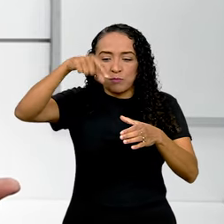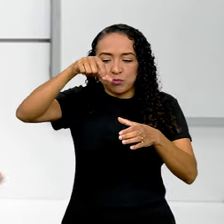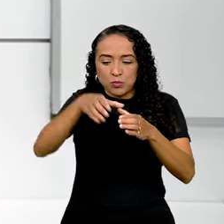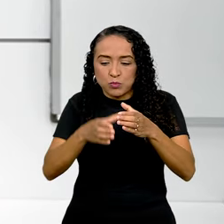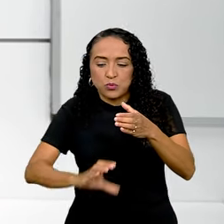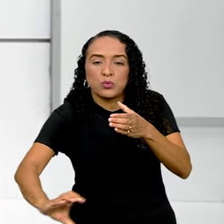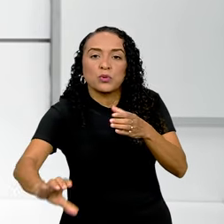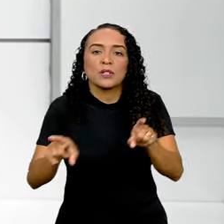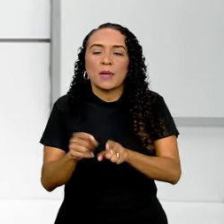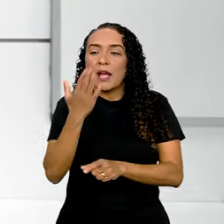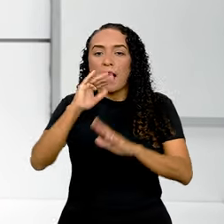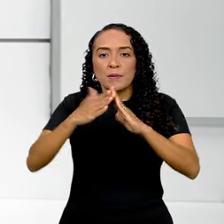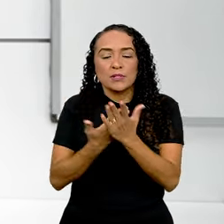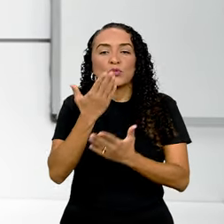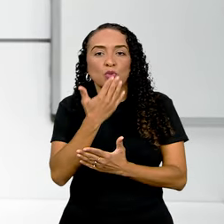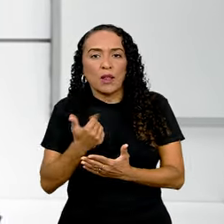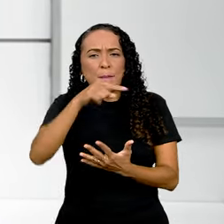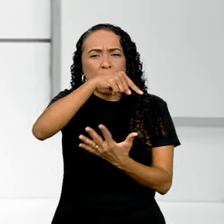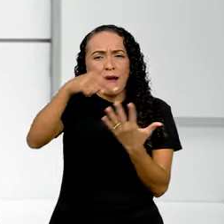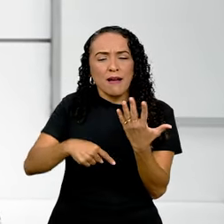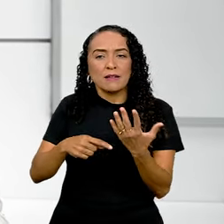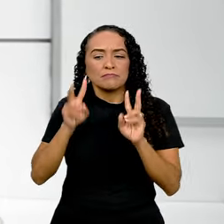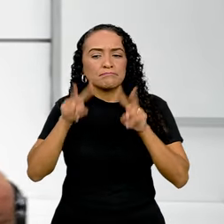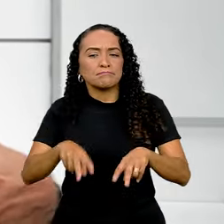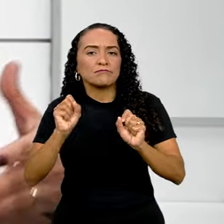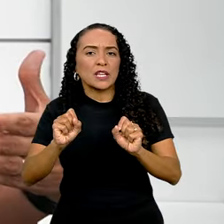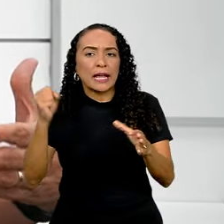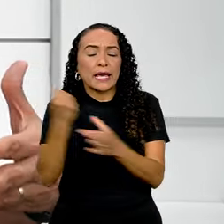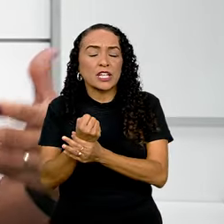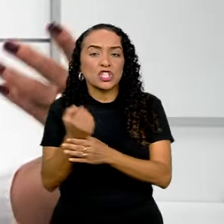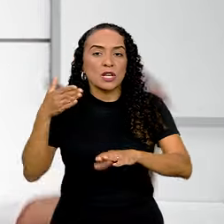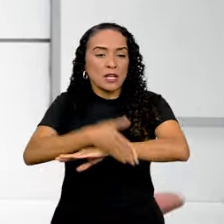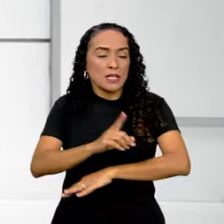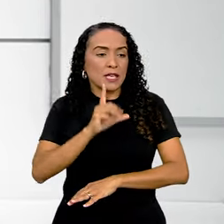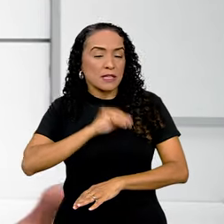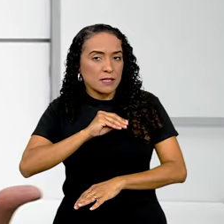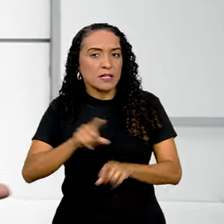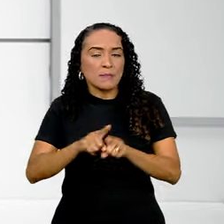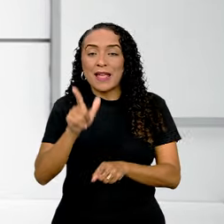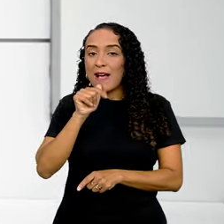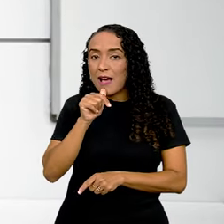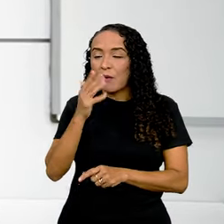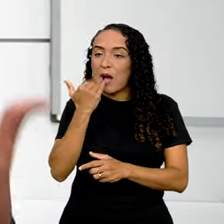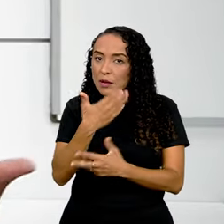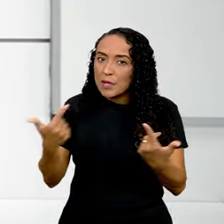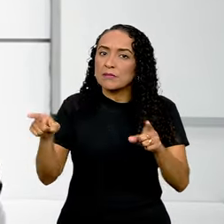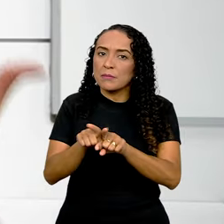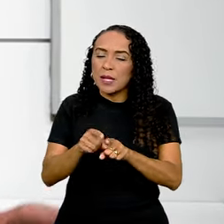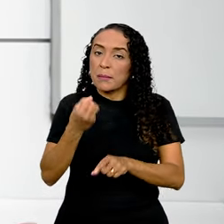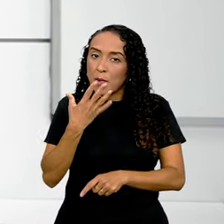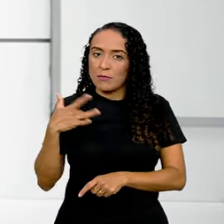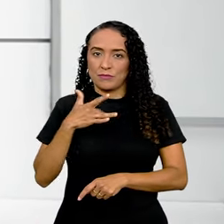eh o programa de alimentação escolar né são os programas que visam garantir não só acesso à renda mas também acesso a água e acesso a